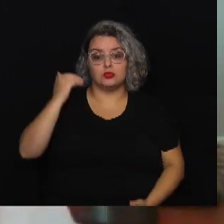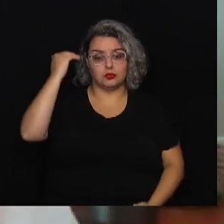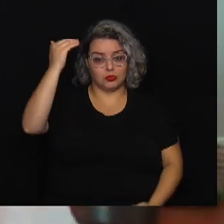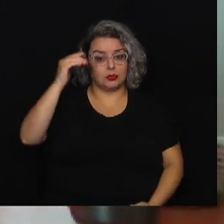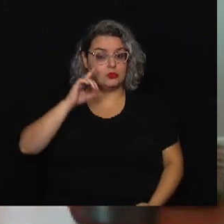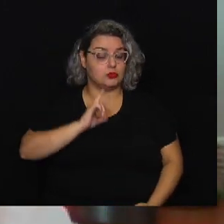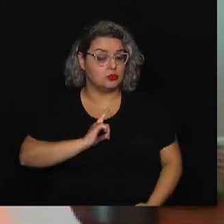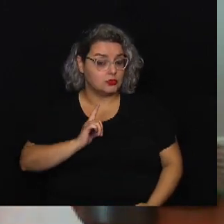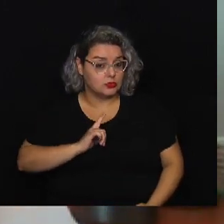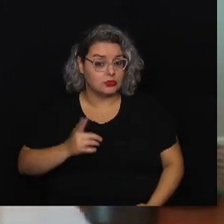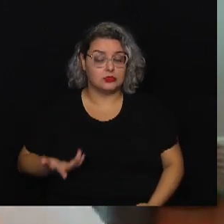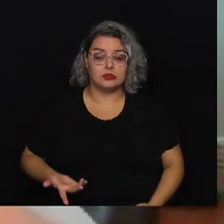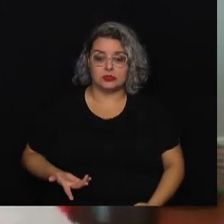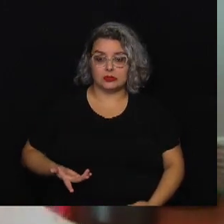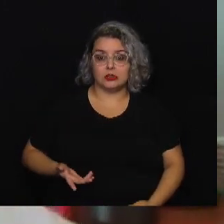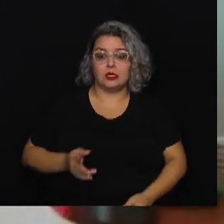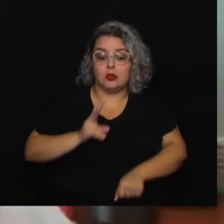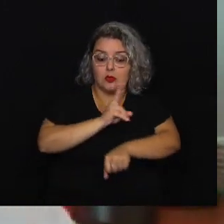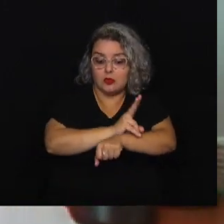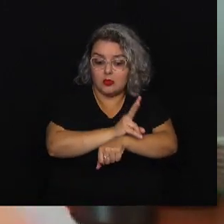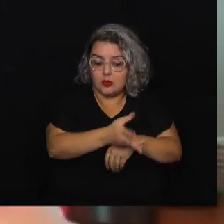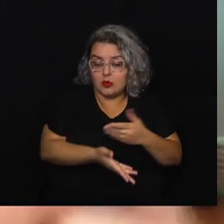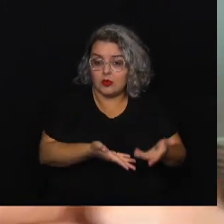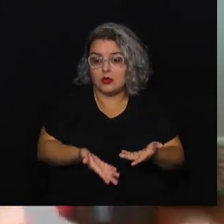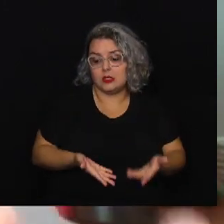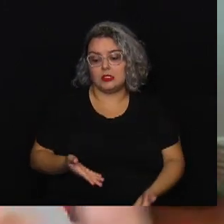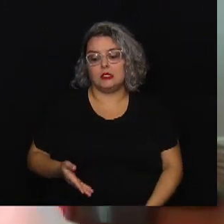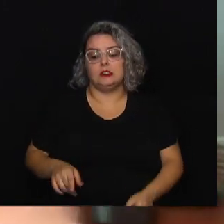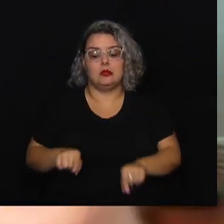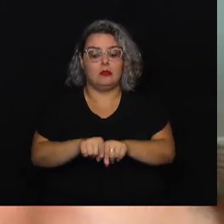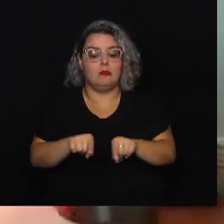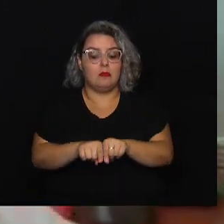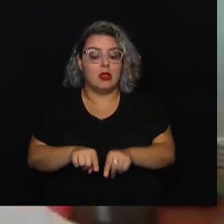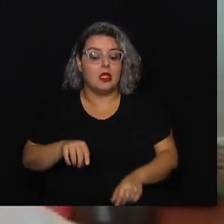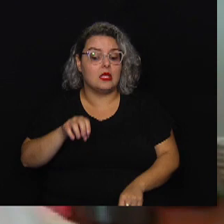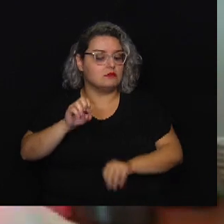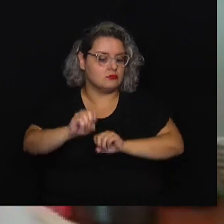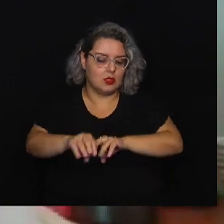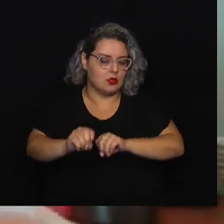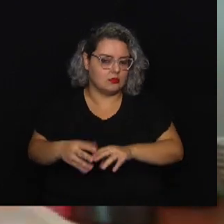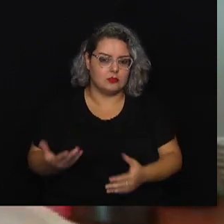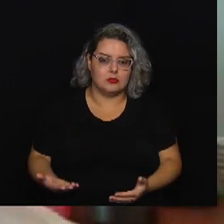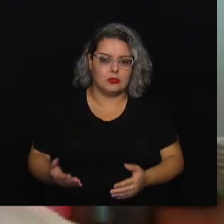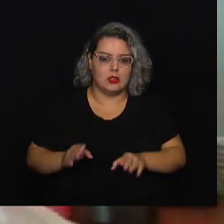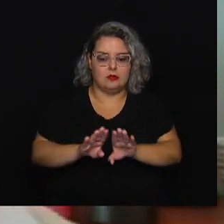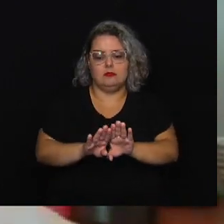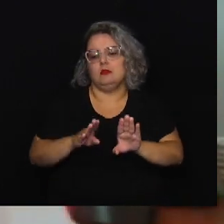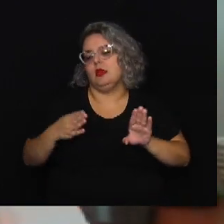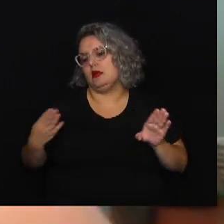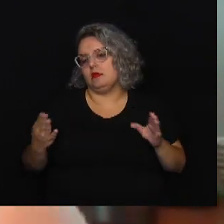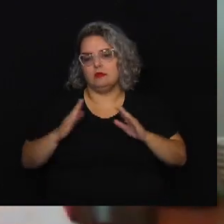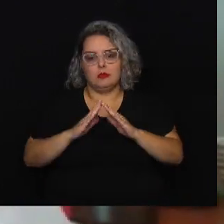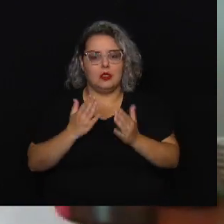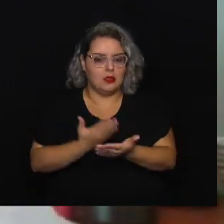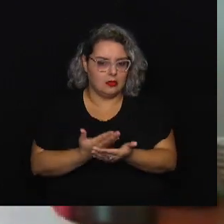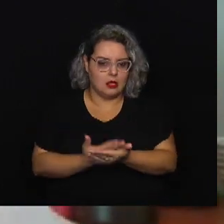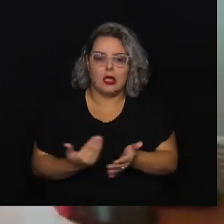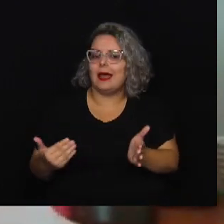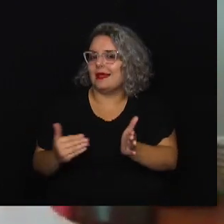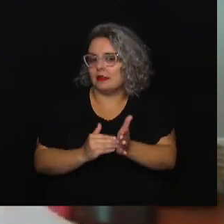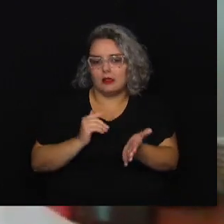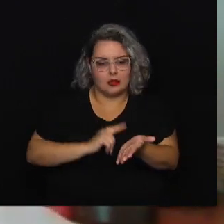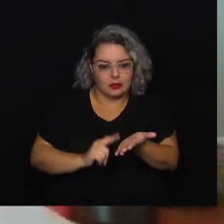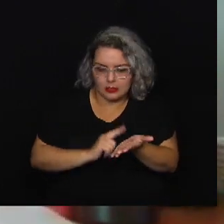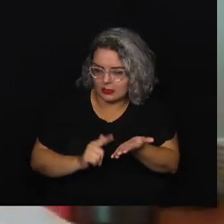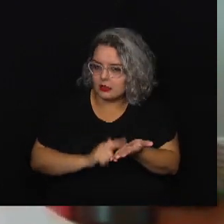têm como cuidadores e educadores, desde a pessoa que abre a porta da escola, a que limpa, né?